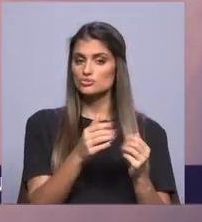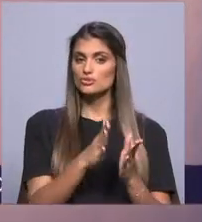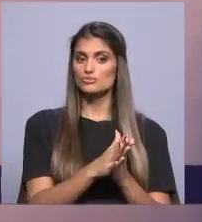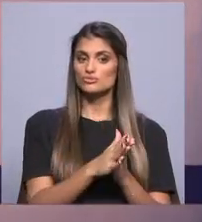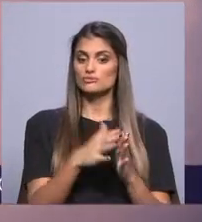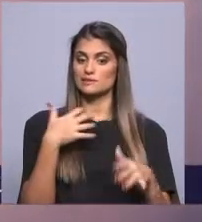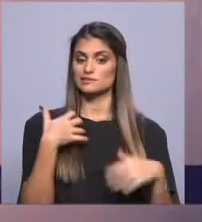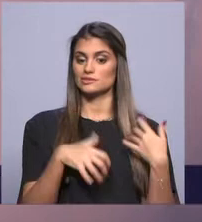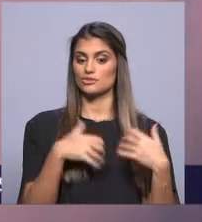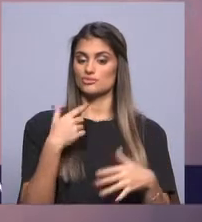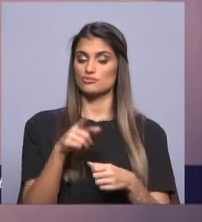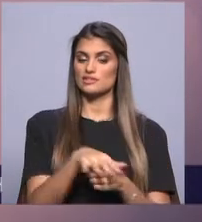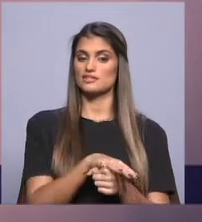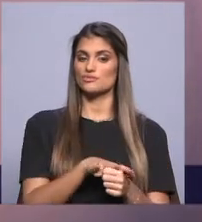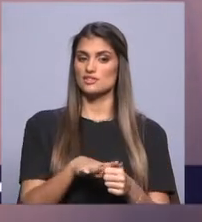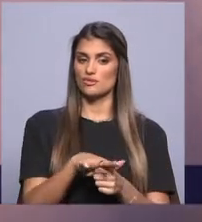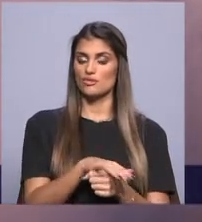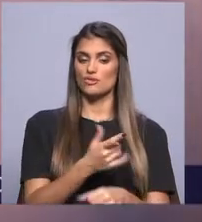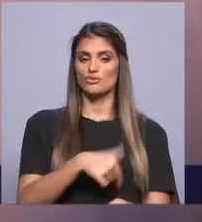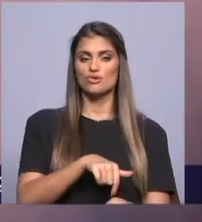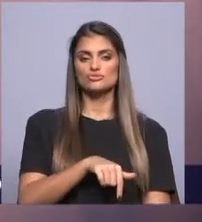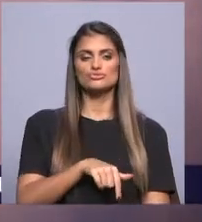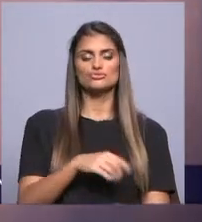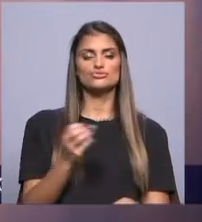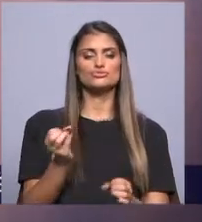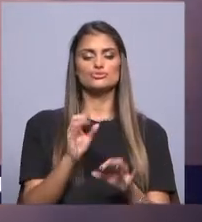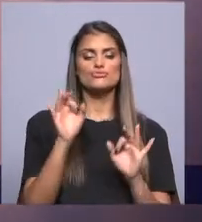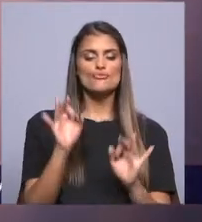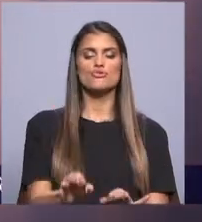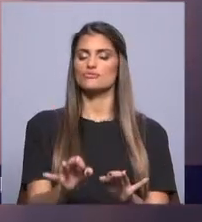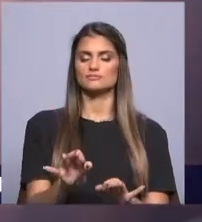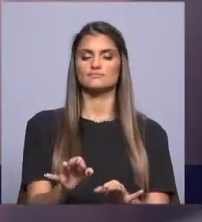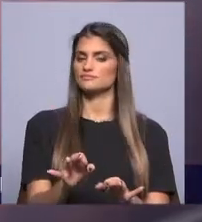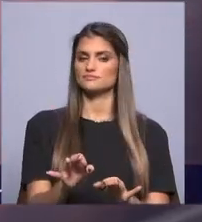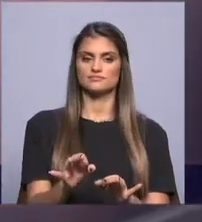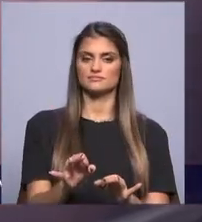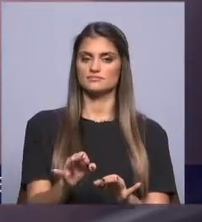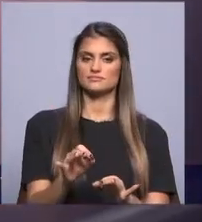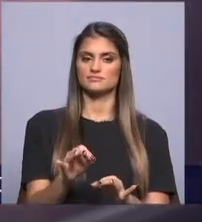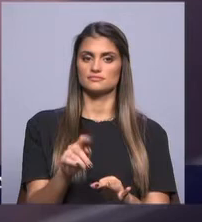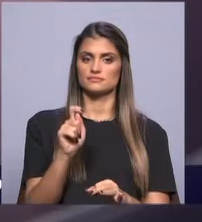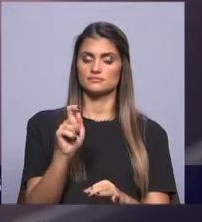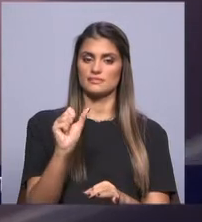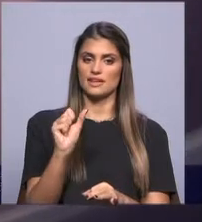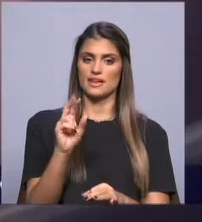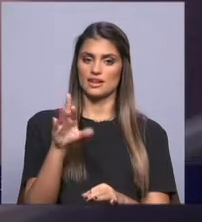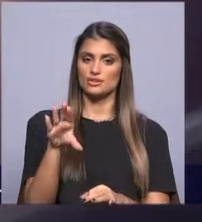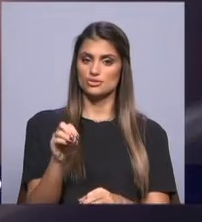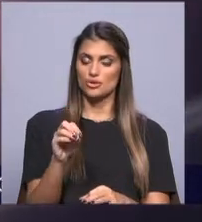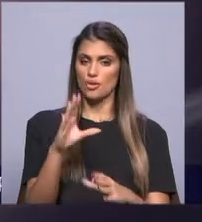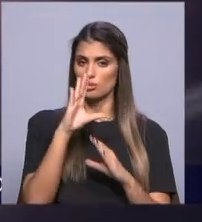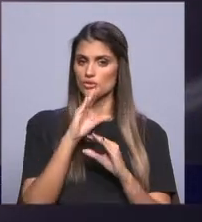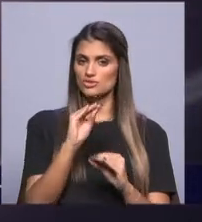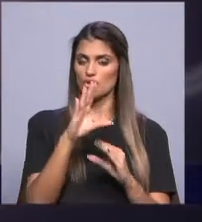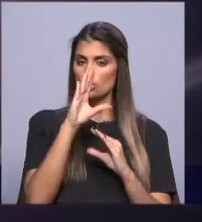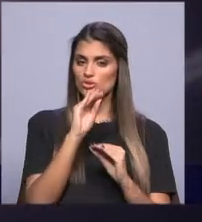muito ansiosos por isto. Nós ainda não temos nenhuma confirmação, Jorge, de exoluas, ou seja, luas que